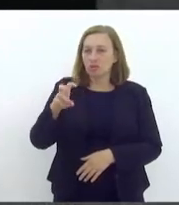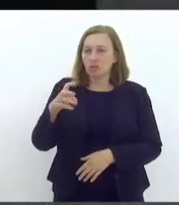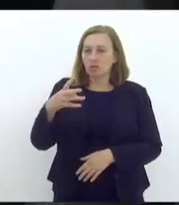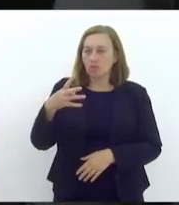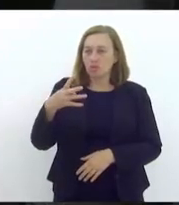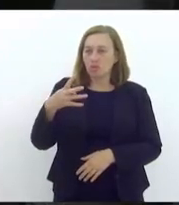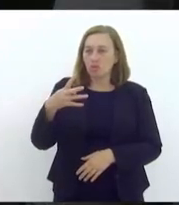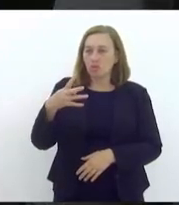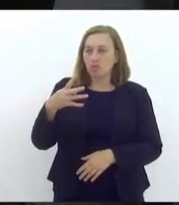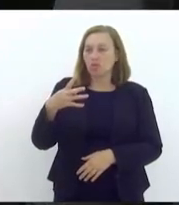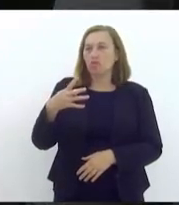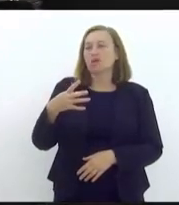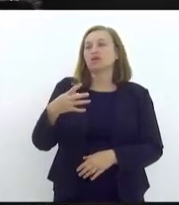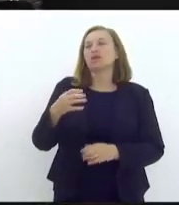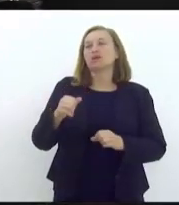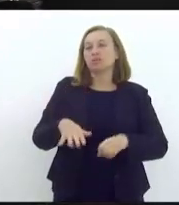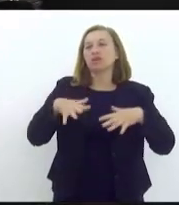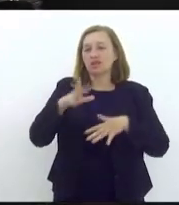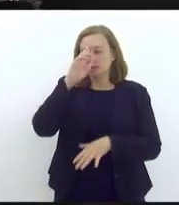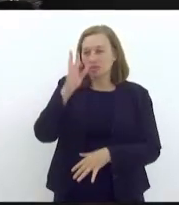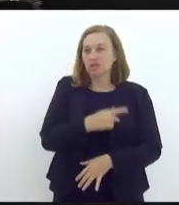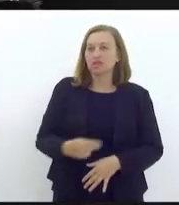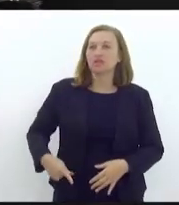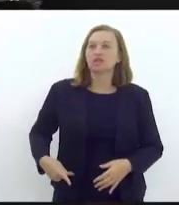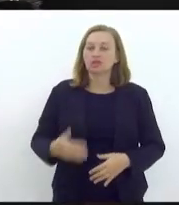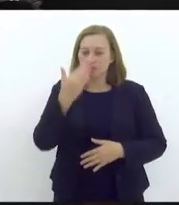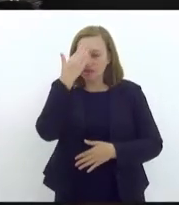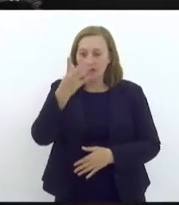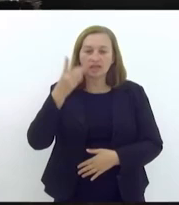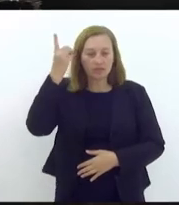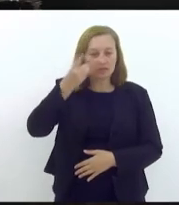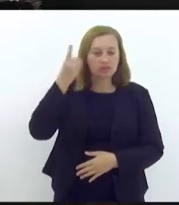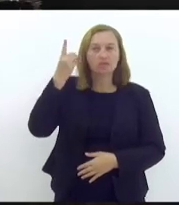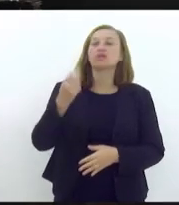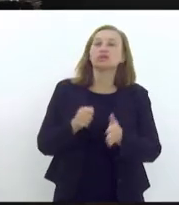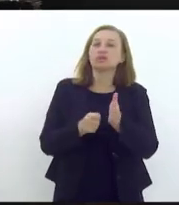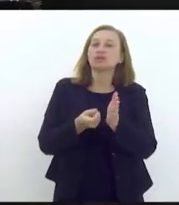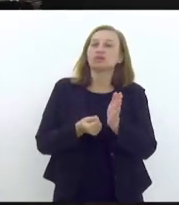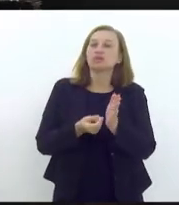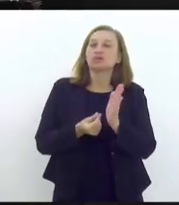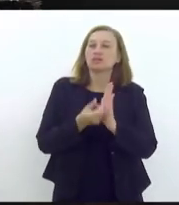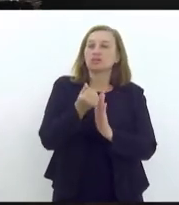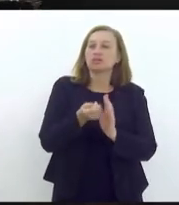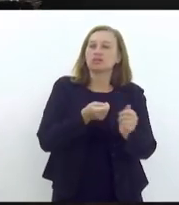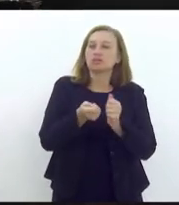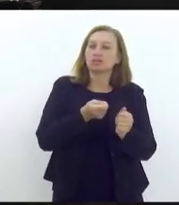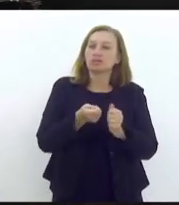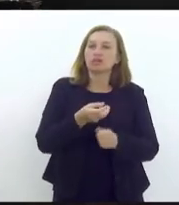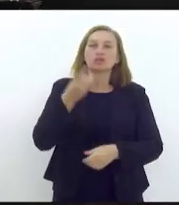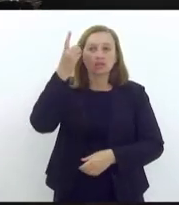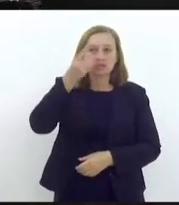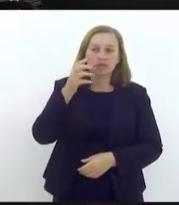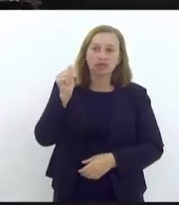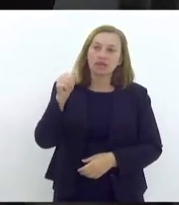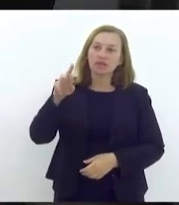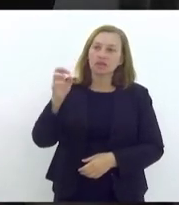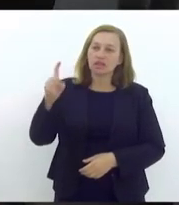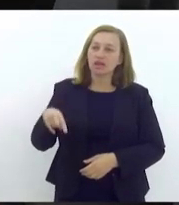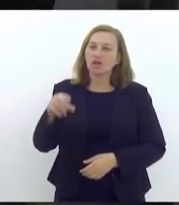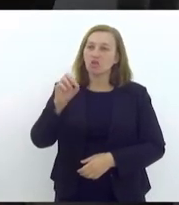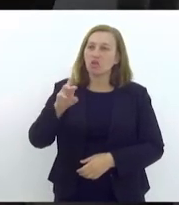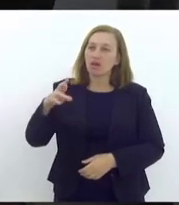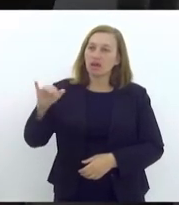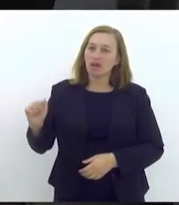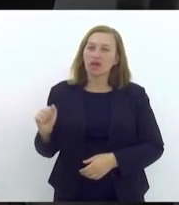Presidente Obrigada deputada pela comissão de orçamento que nossa fiscalização financeira e controle Deputado André Correia